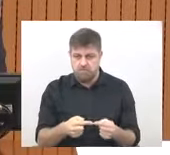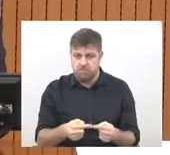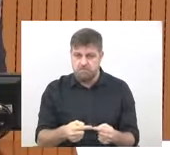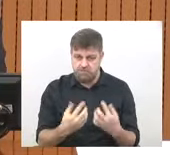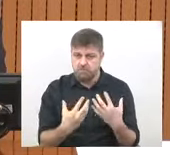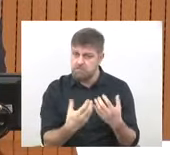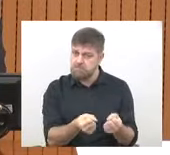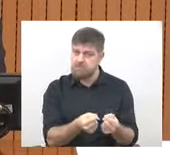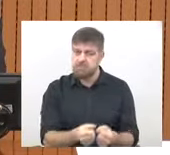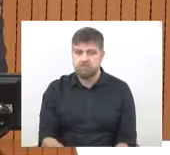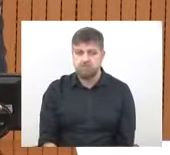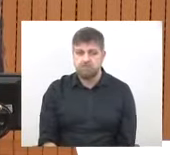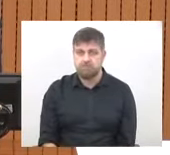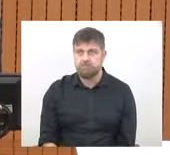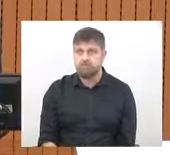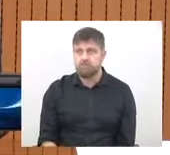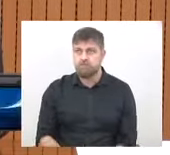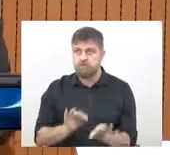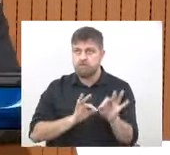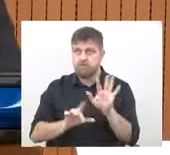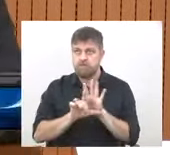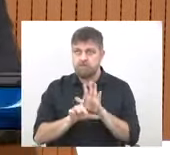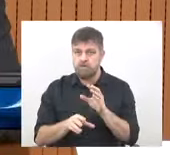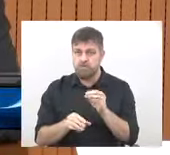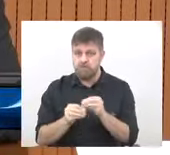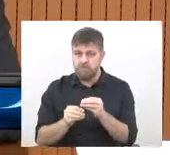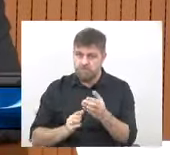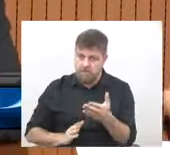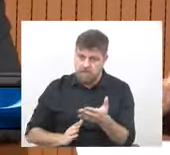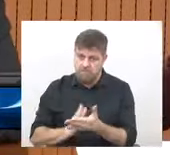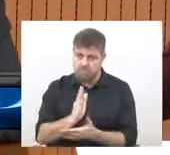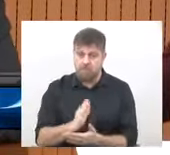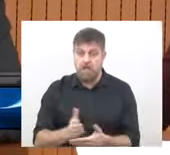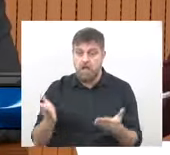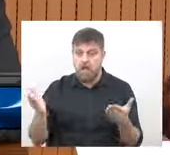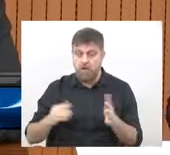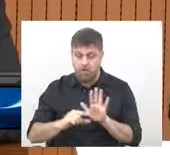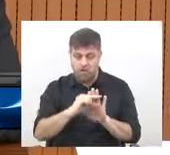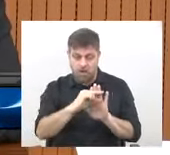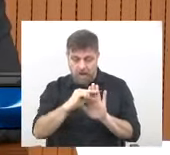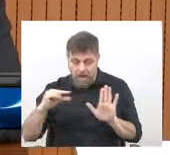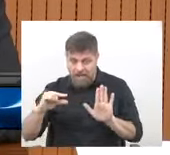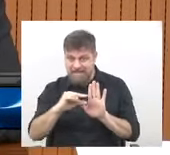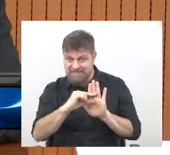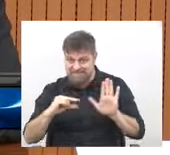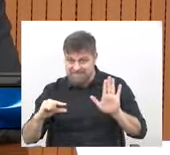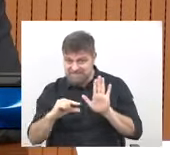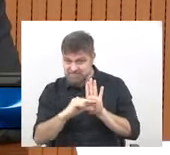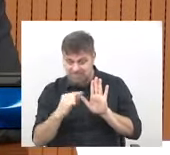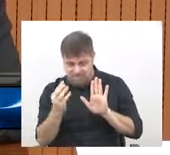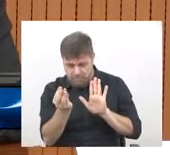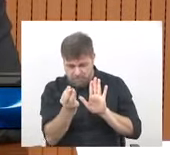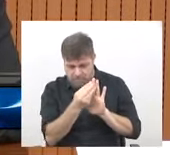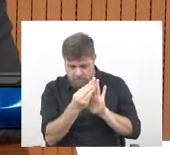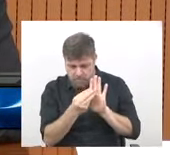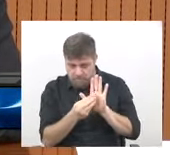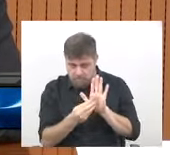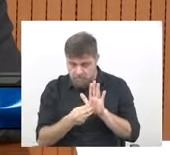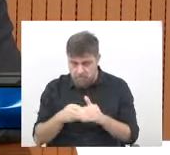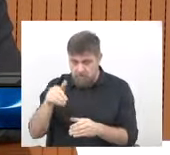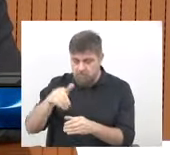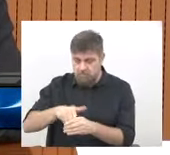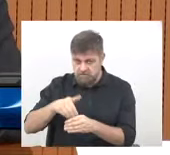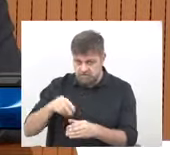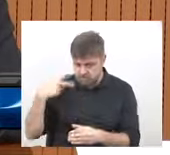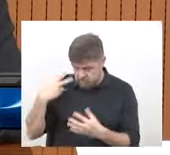22 votos favoráveis, a matéria está aprovada. Em votação, as emendas. Vereadores favoráveis